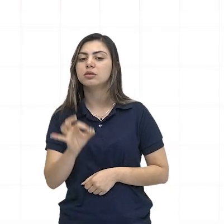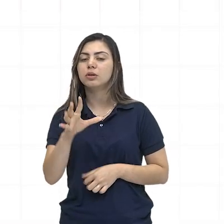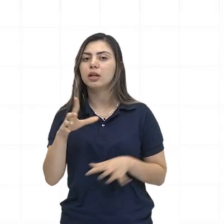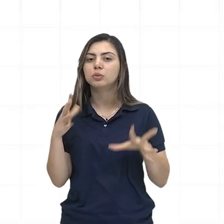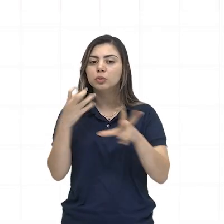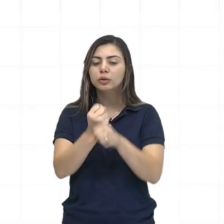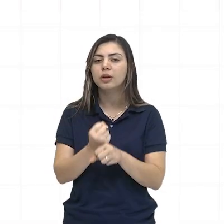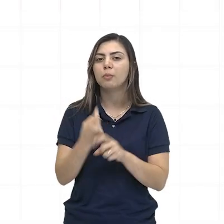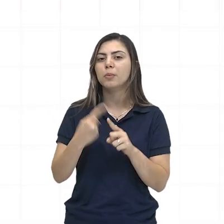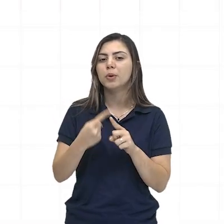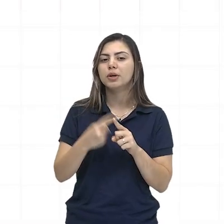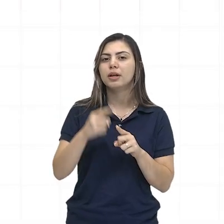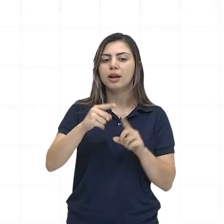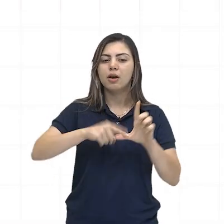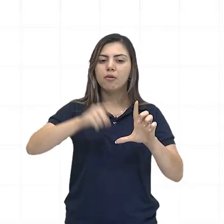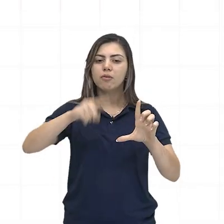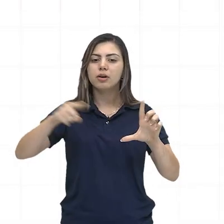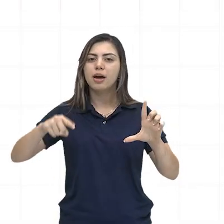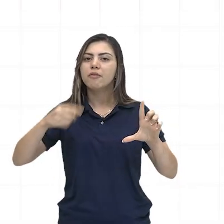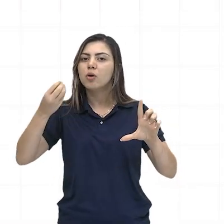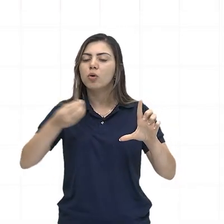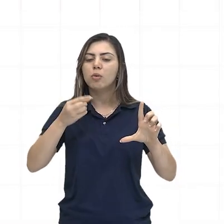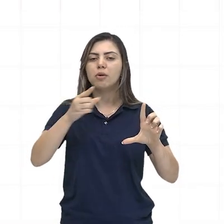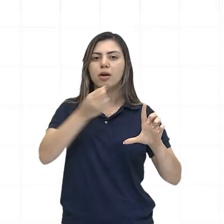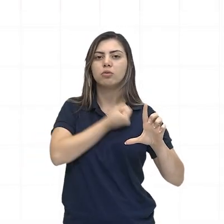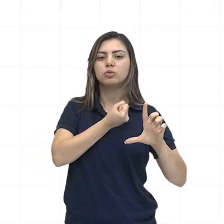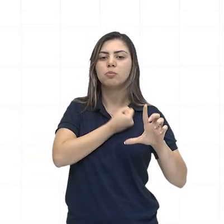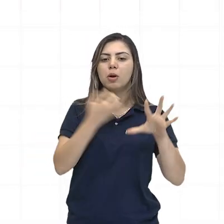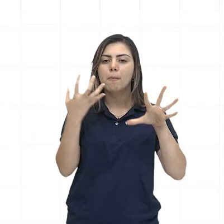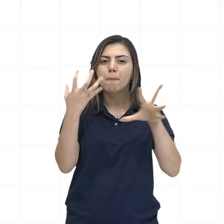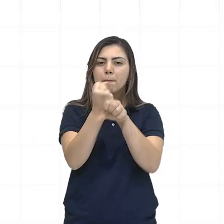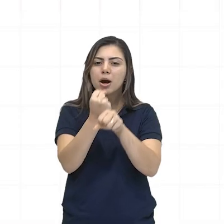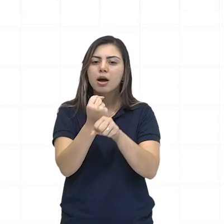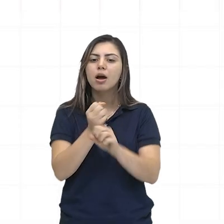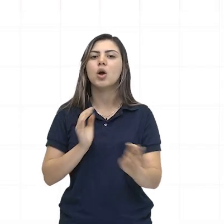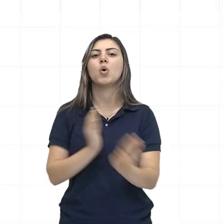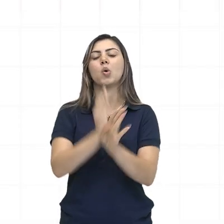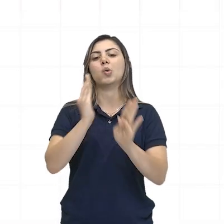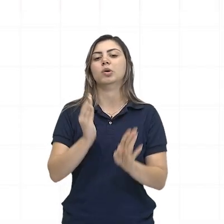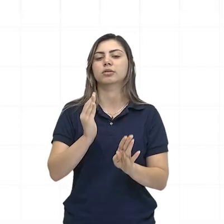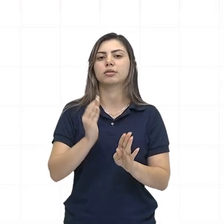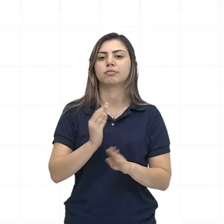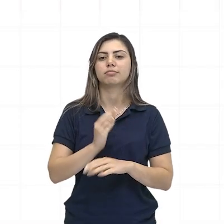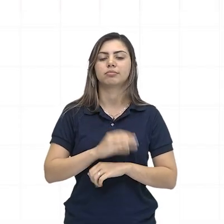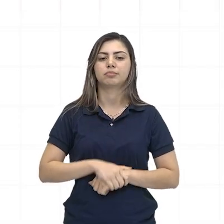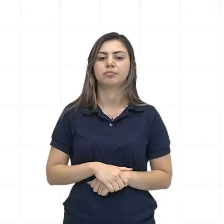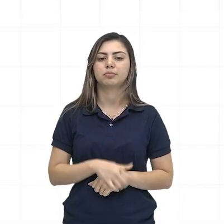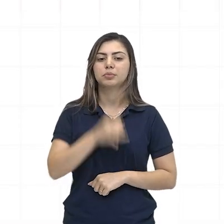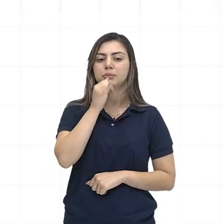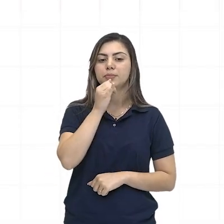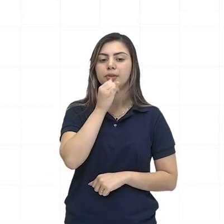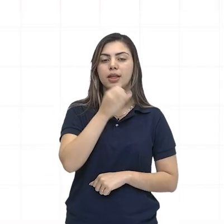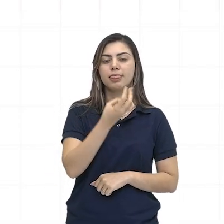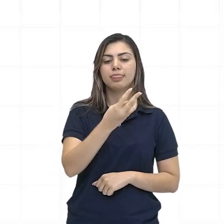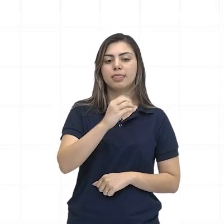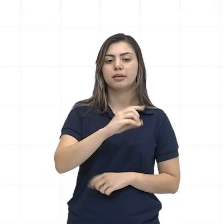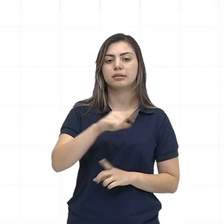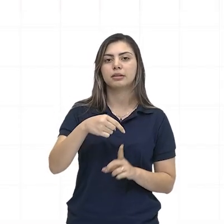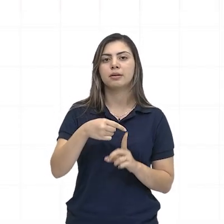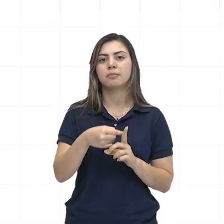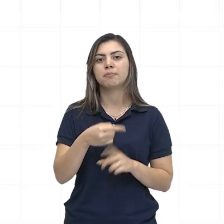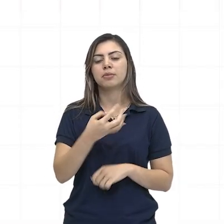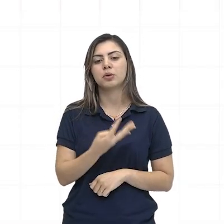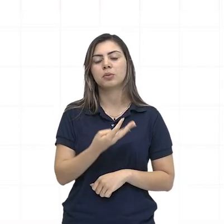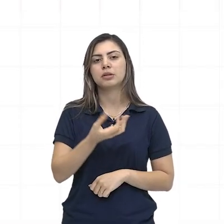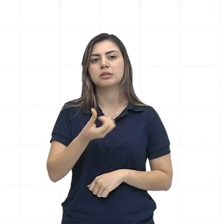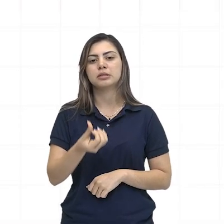isso daqui tudinho, ó, certo? E obtém aqui um total, né? No caso aqui, né? 30,